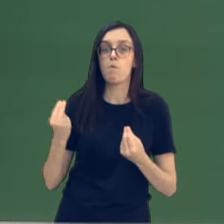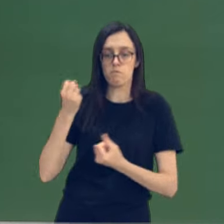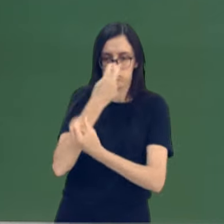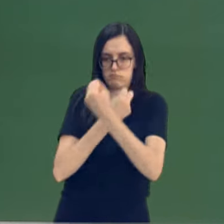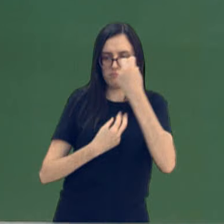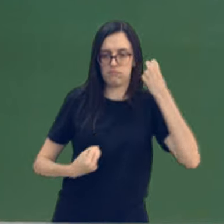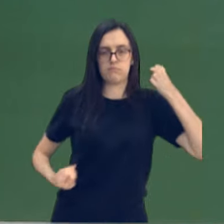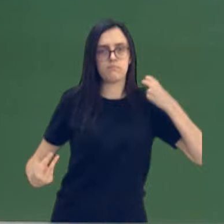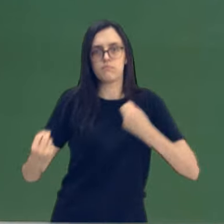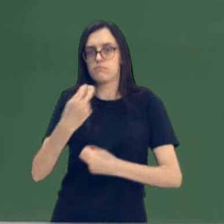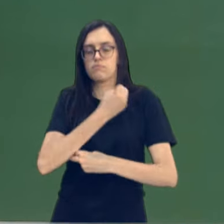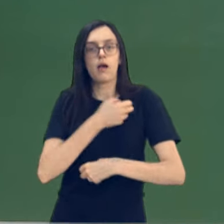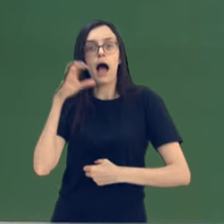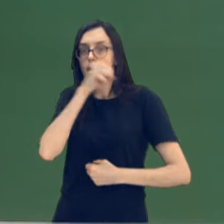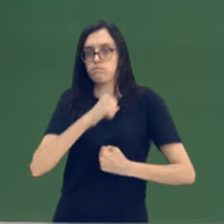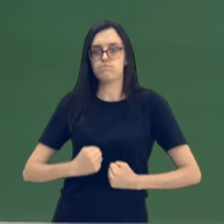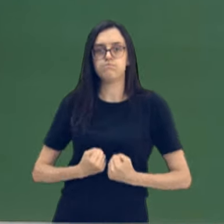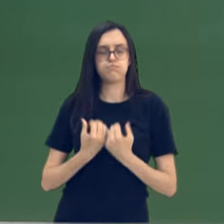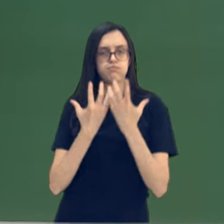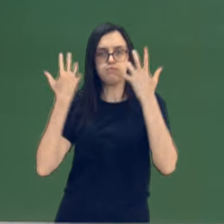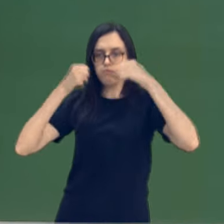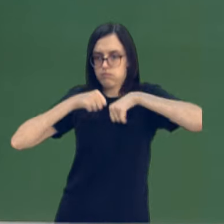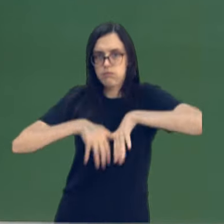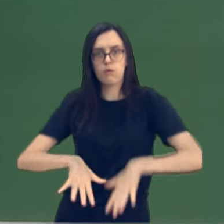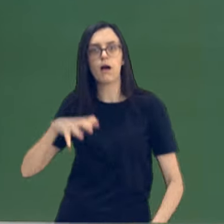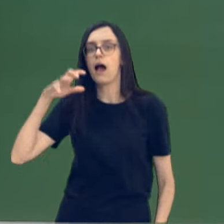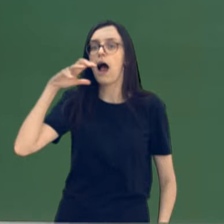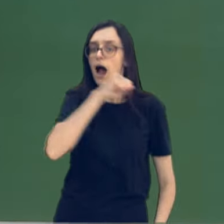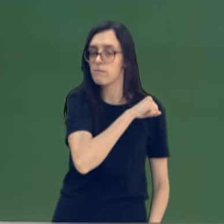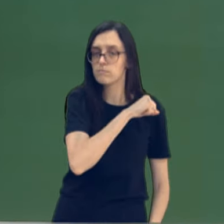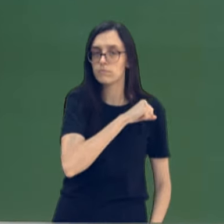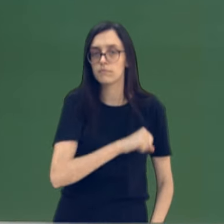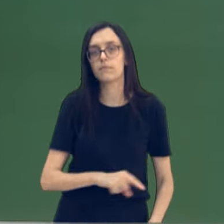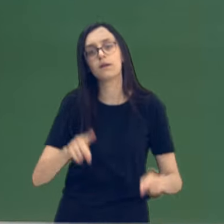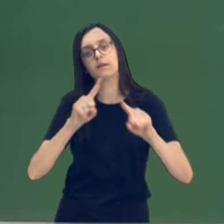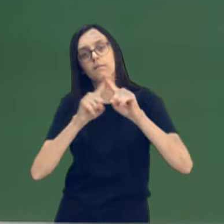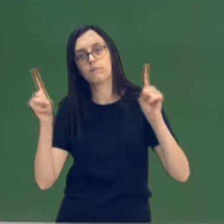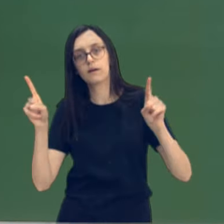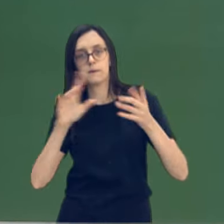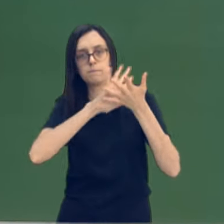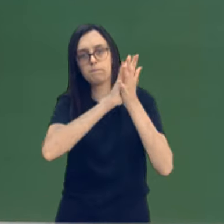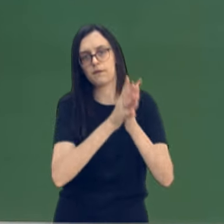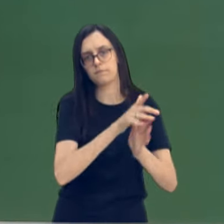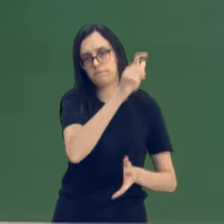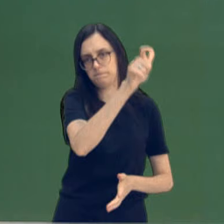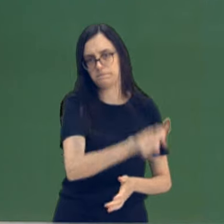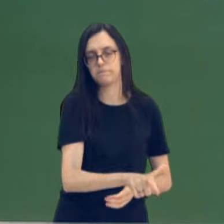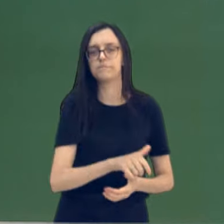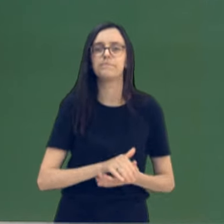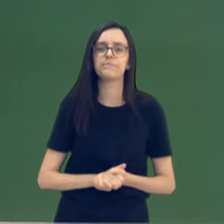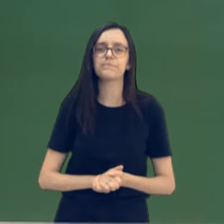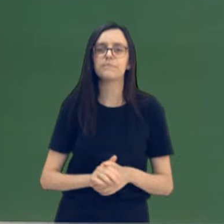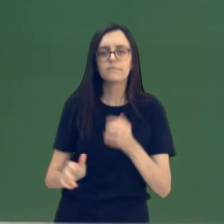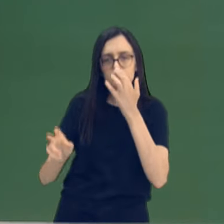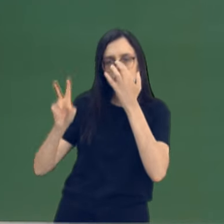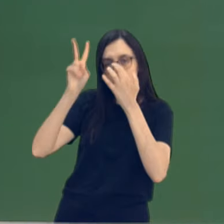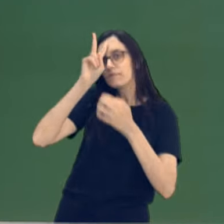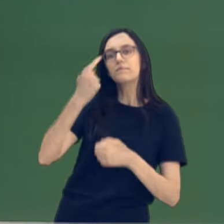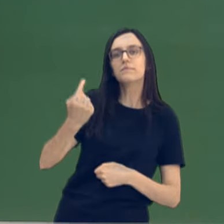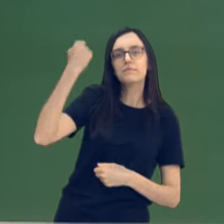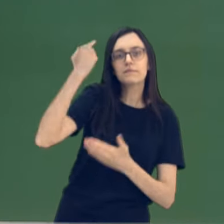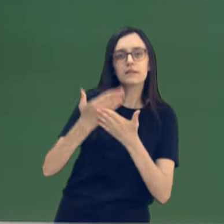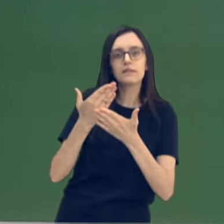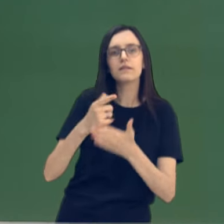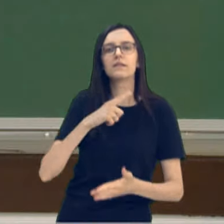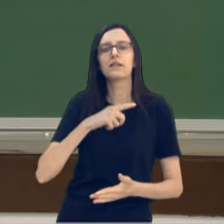vírus, então uma rapidez muito grande de reprodução, porém, mata o hospedeiro. Lembra na aula que eu comentei com vocês como o vírus da herpes é